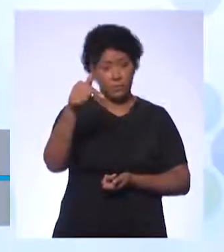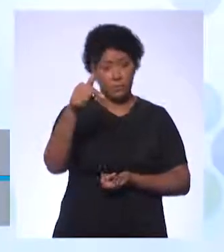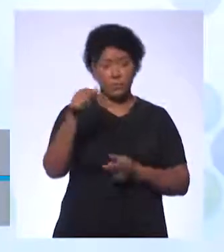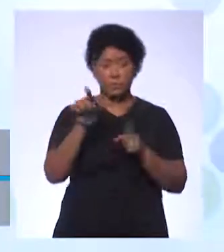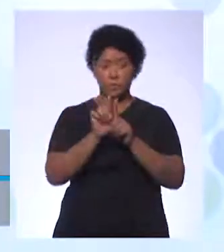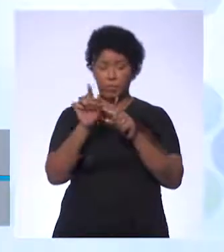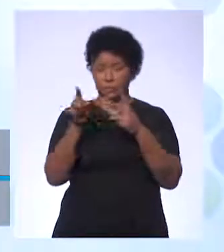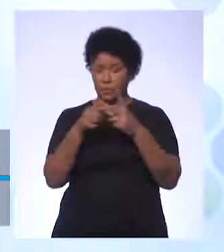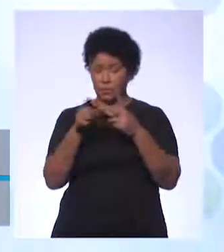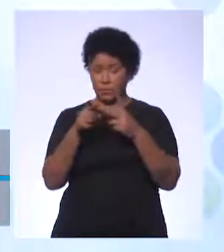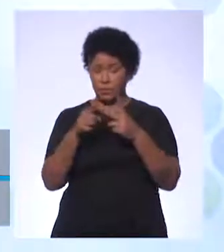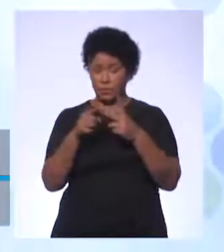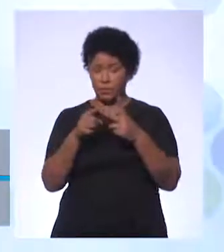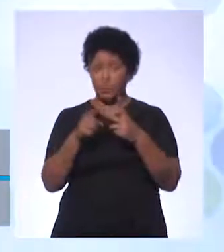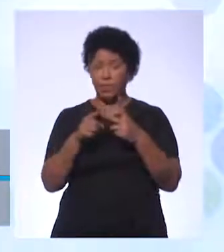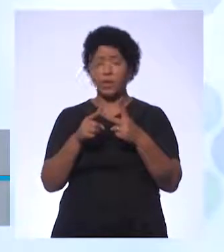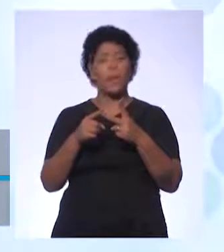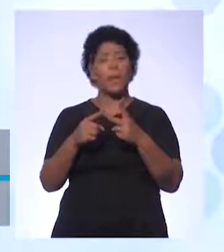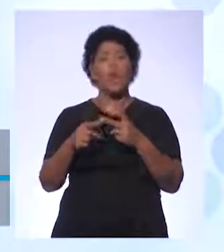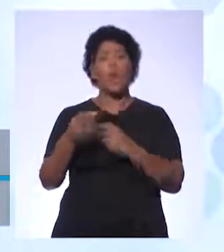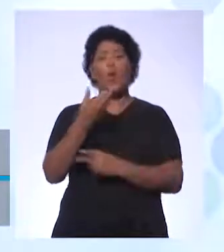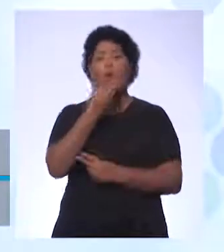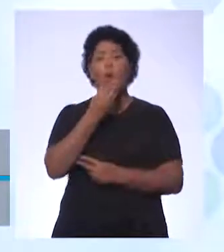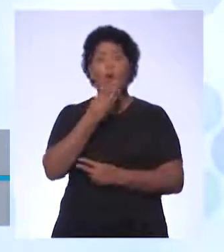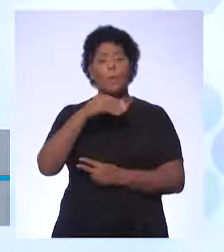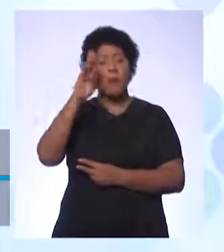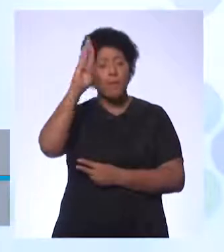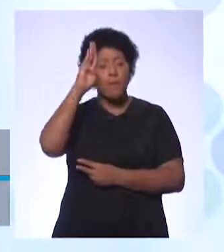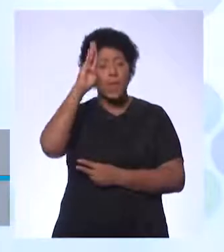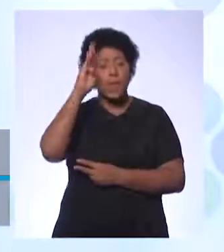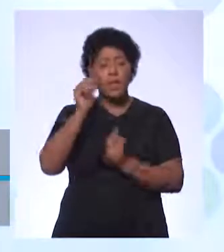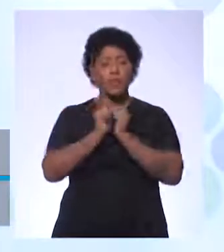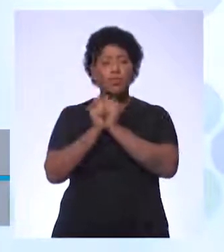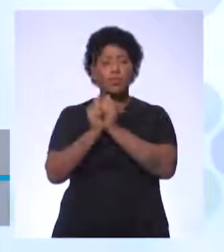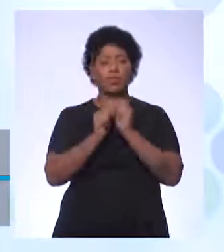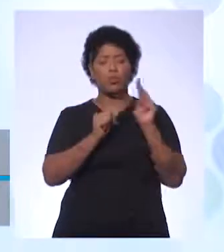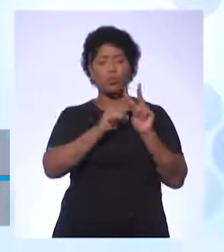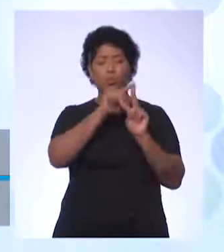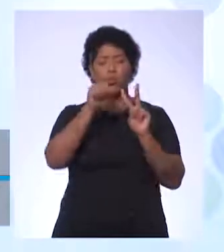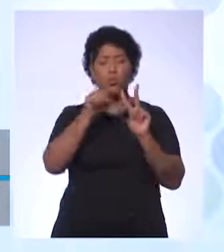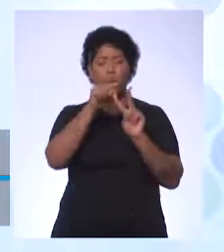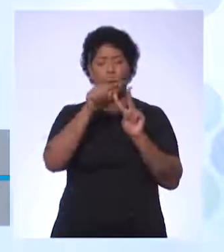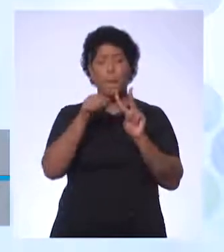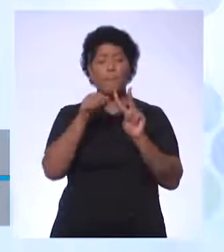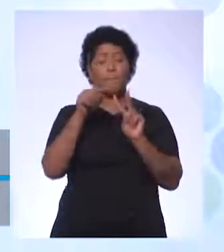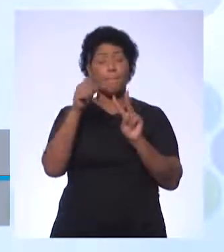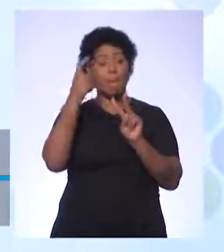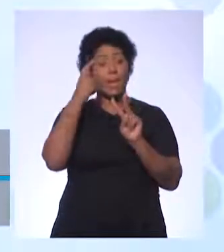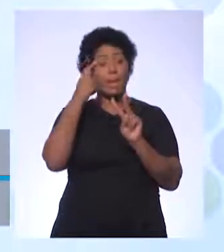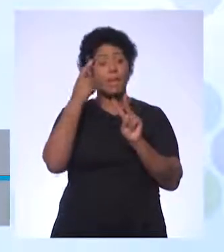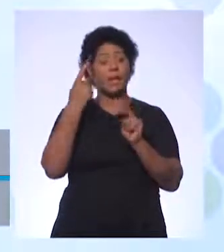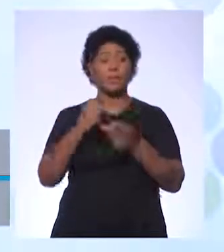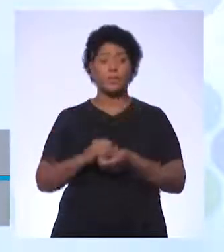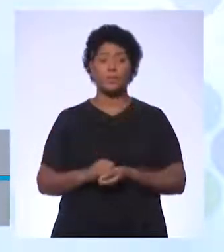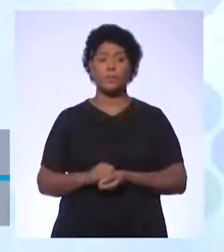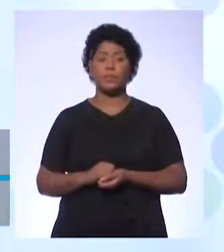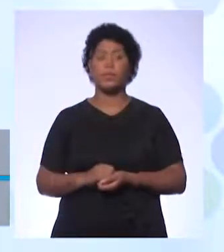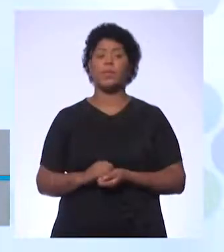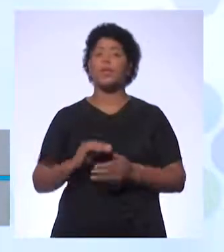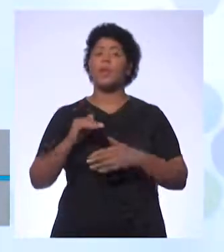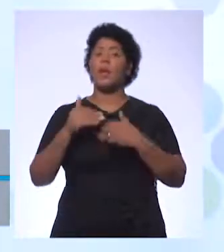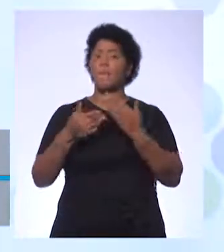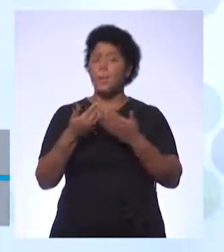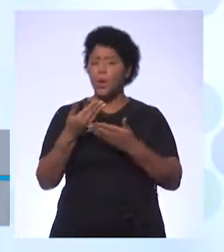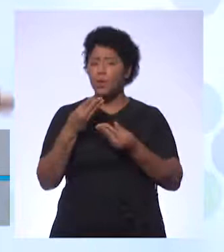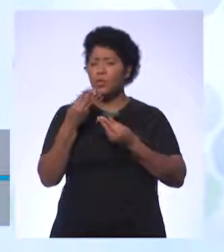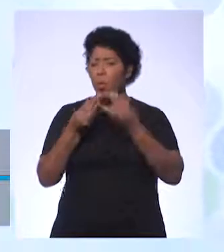e, pelo menos, o cavaleiro que anda com ele. Nesse contexto aí, vocês precisam pensar. Depois que pensaram nesse contexto aí, como